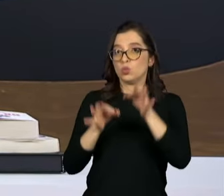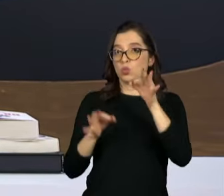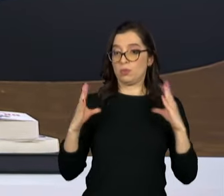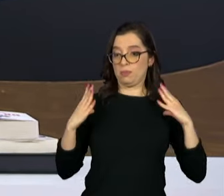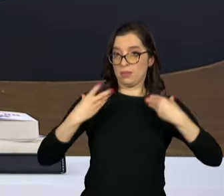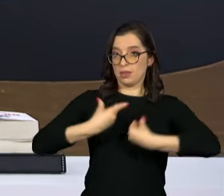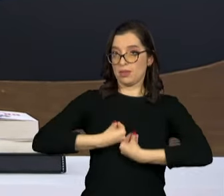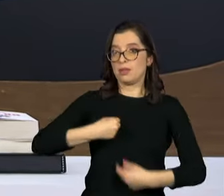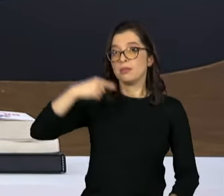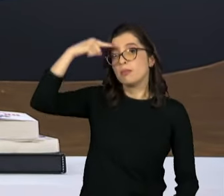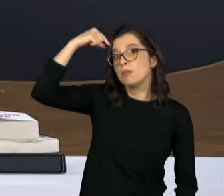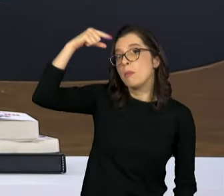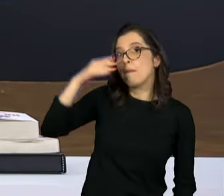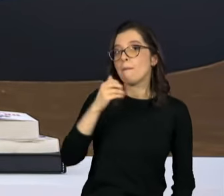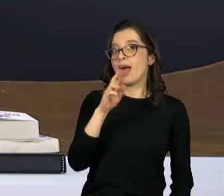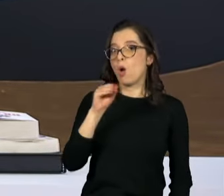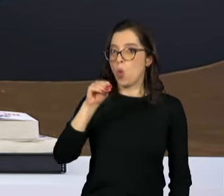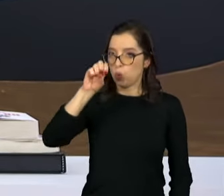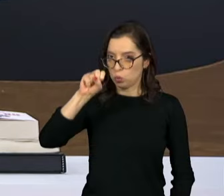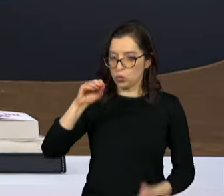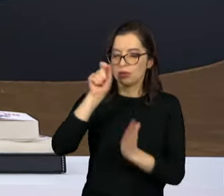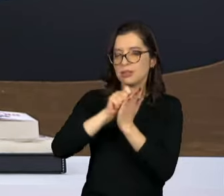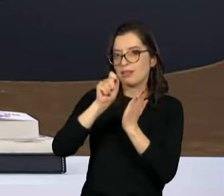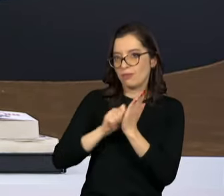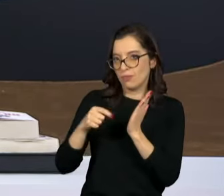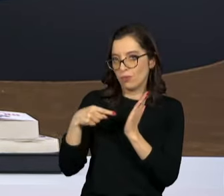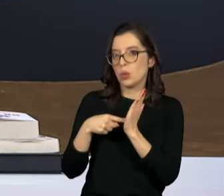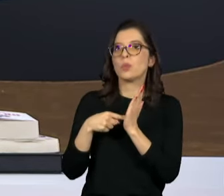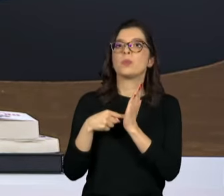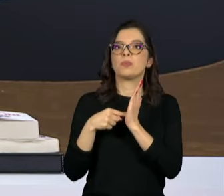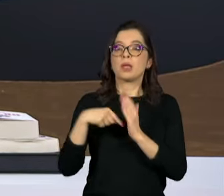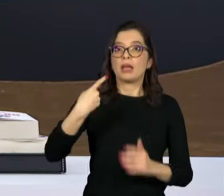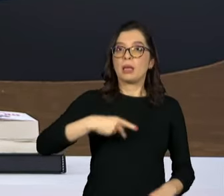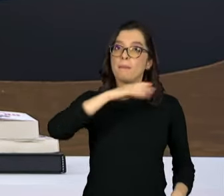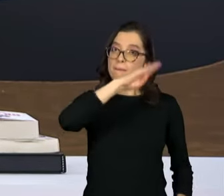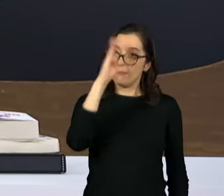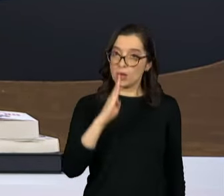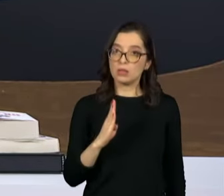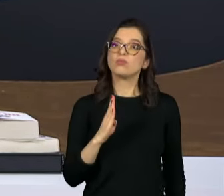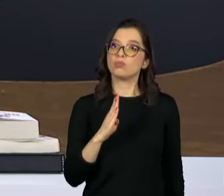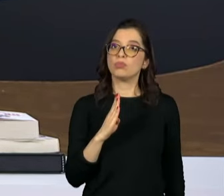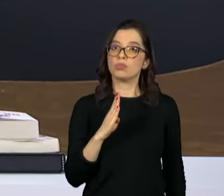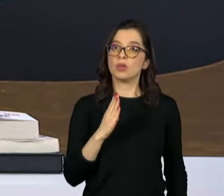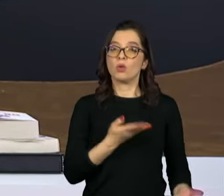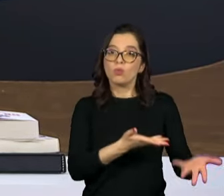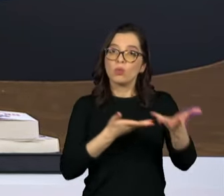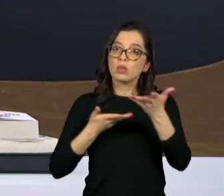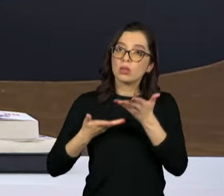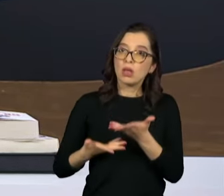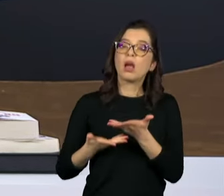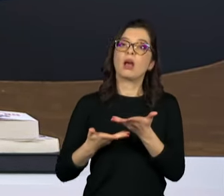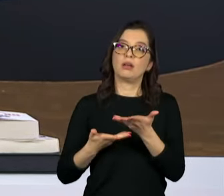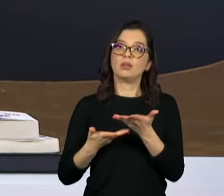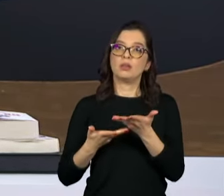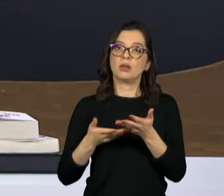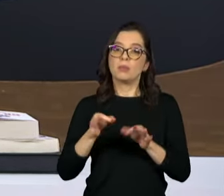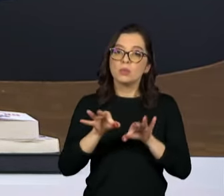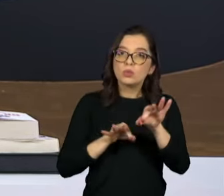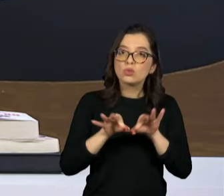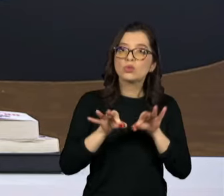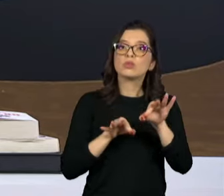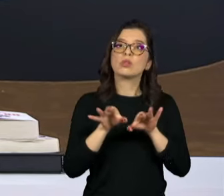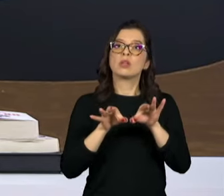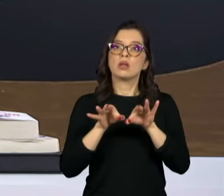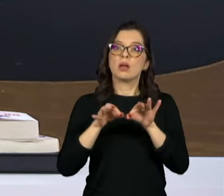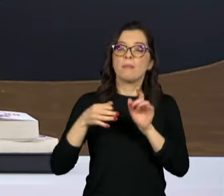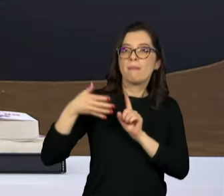das sociedades contemporâneas. Ele está no Brasil a convite do projeto Fronteiras do Pensamento, para palestras em São Paulo